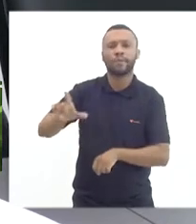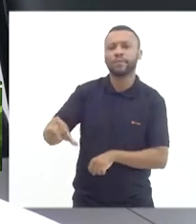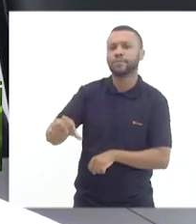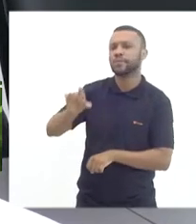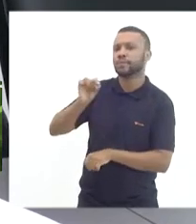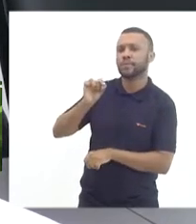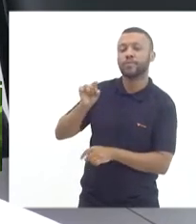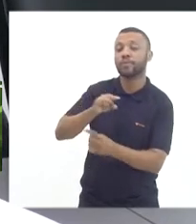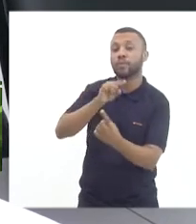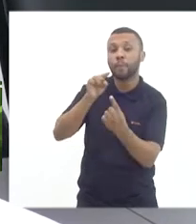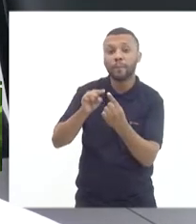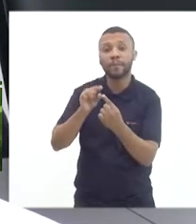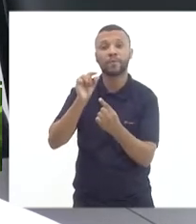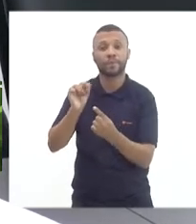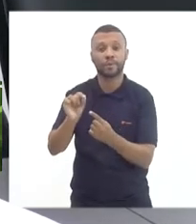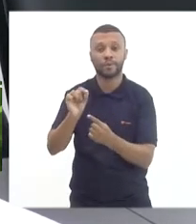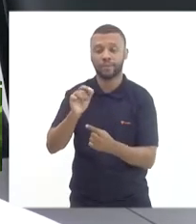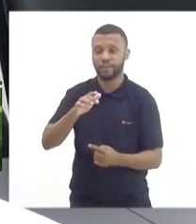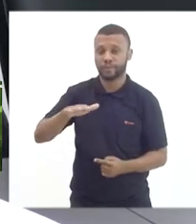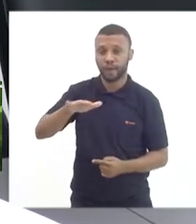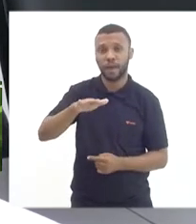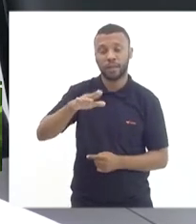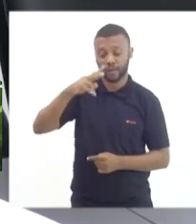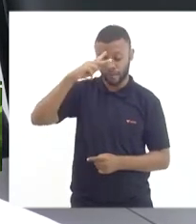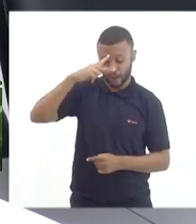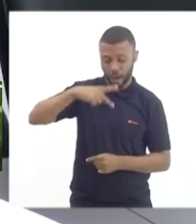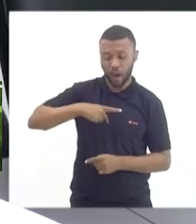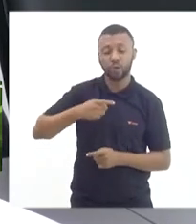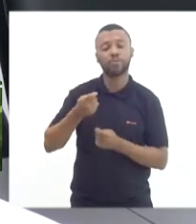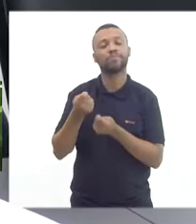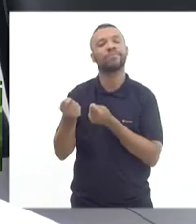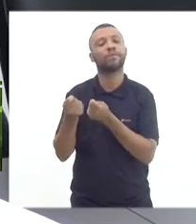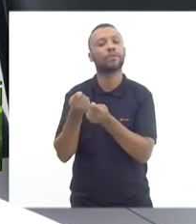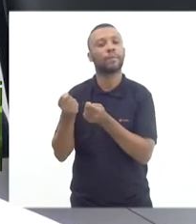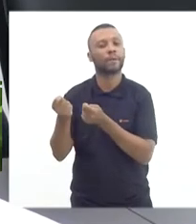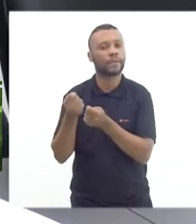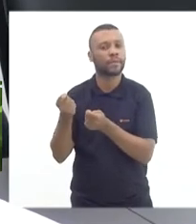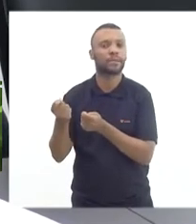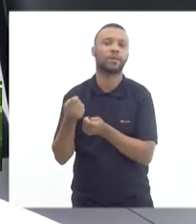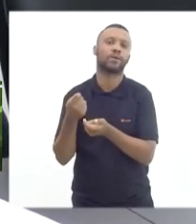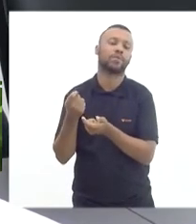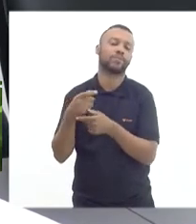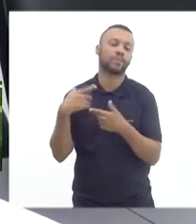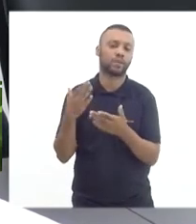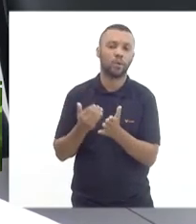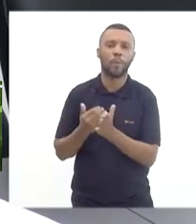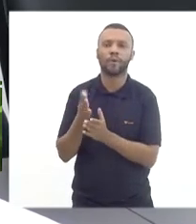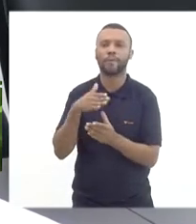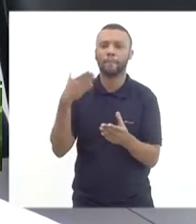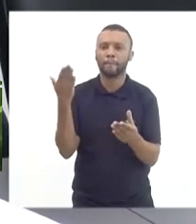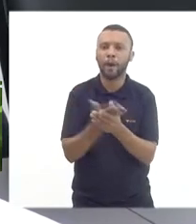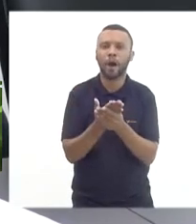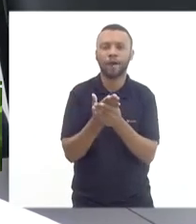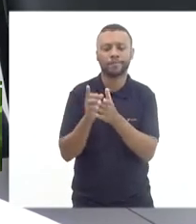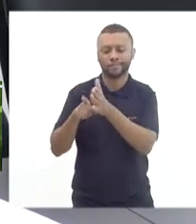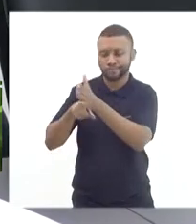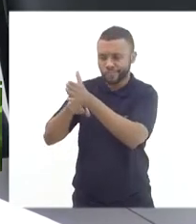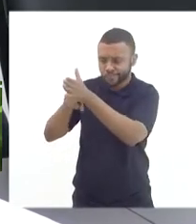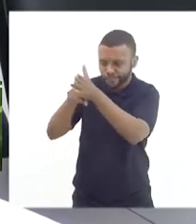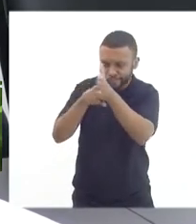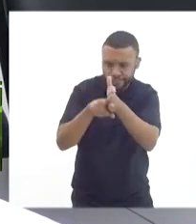para que há uma autorregulamentação. Então, abre-se um processo, identifica-se uma falta